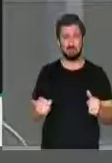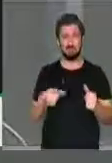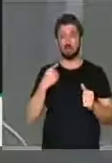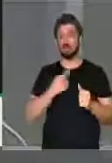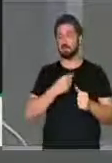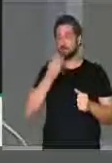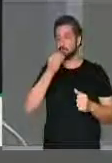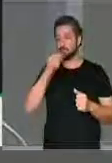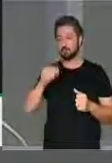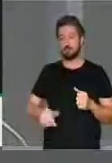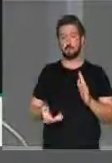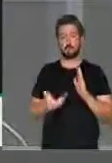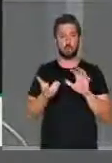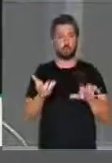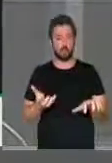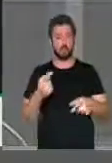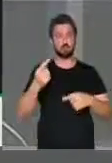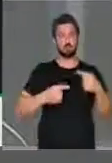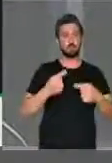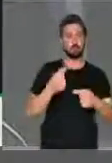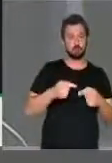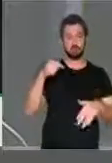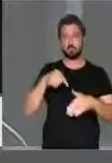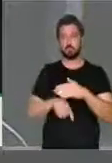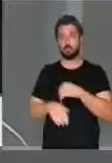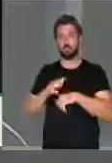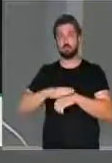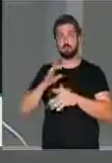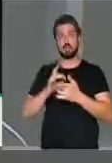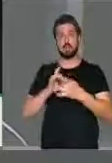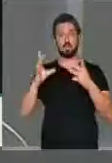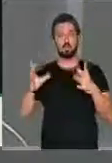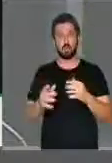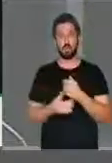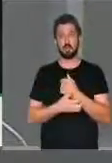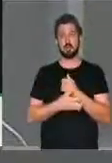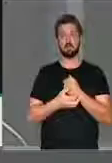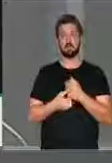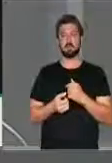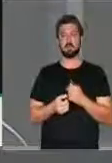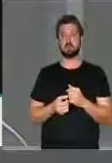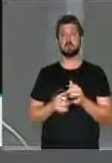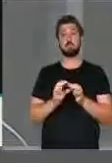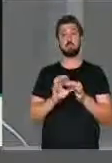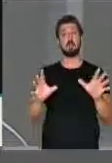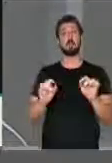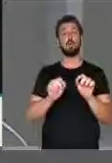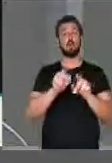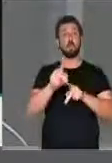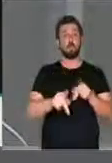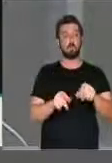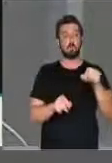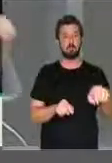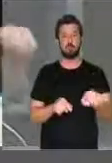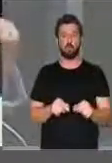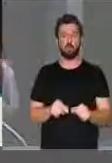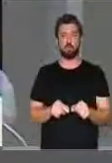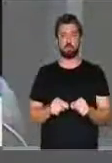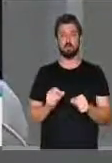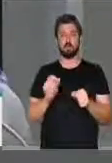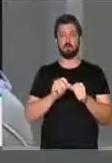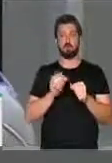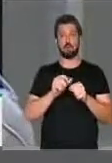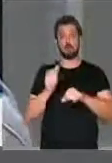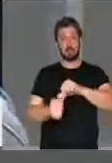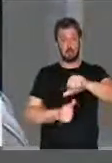ao invés desse parlamento estar discutindo e aprofundando a democracia à luz de permitir que o povo faça o